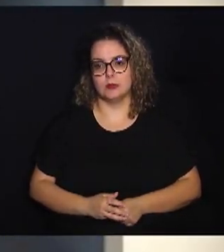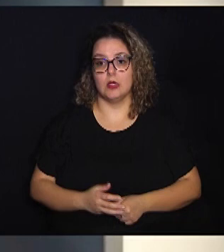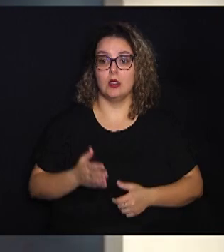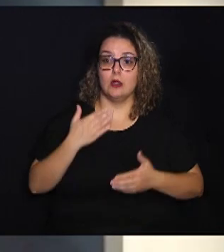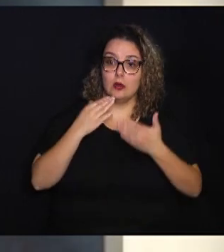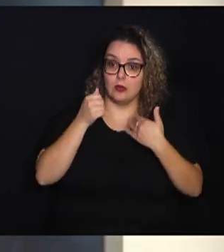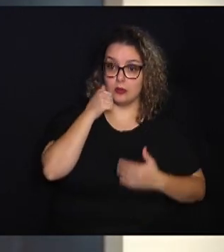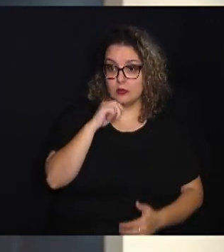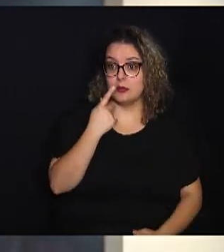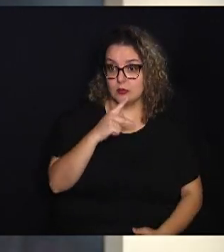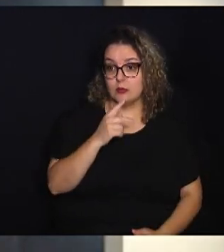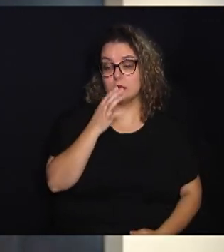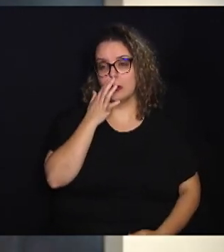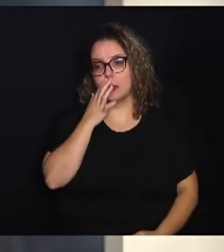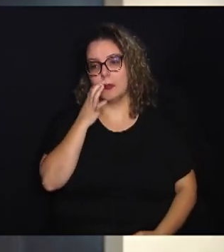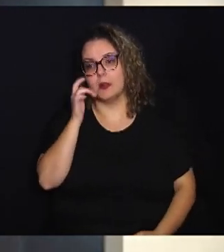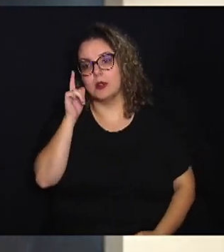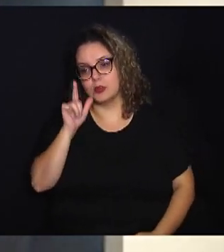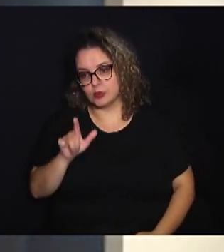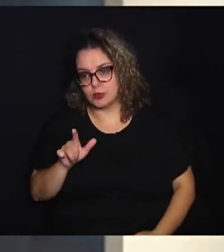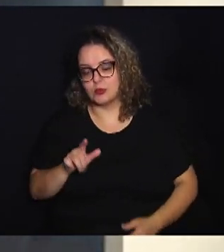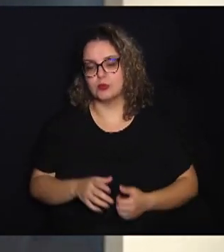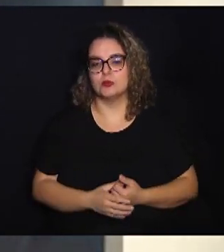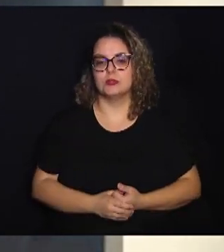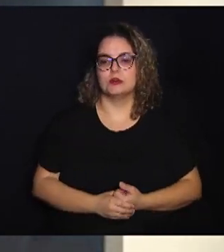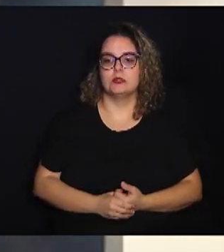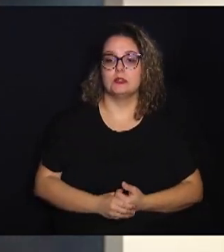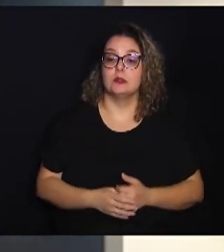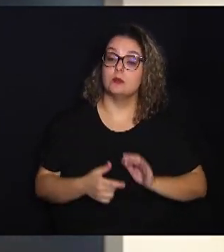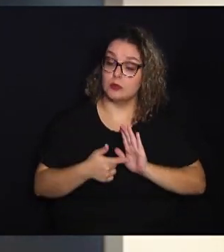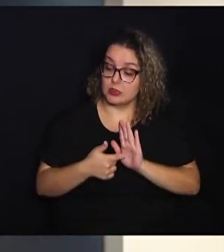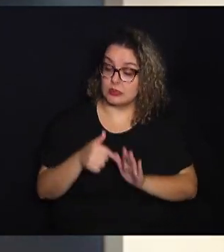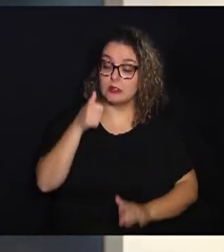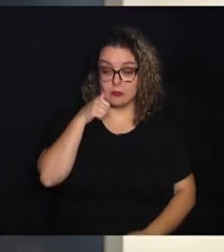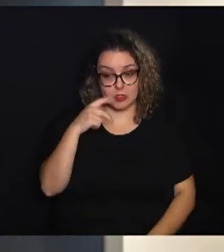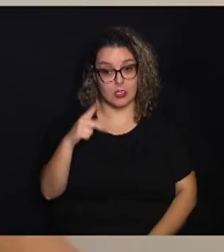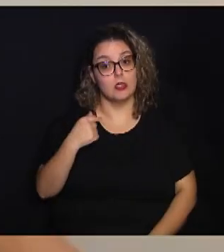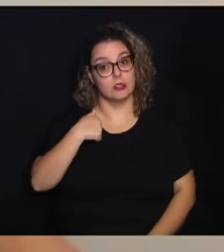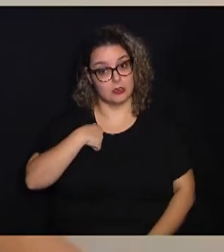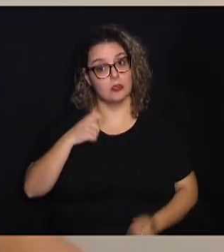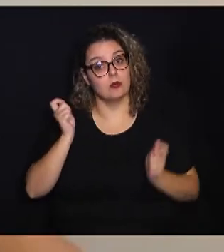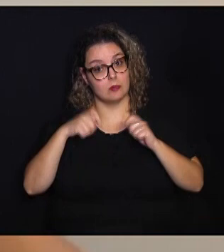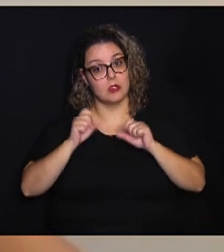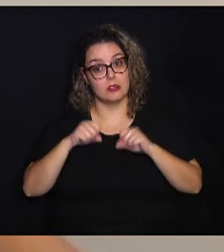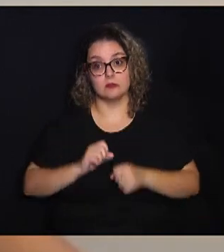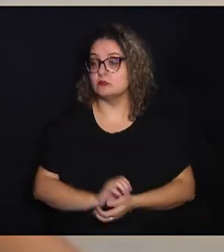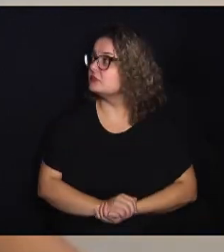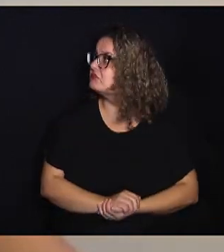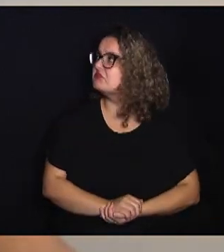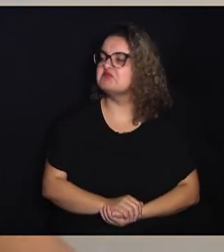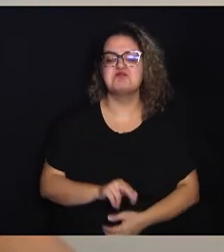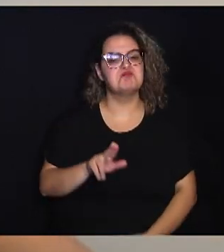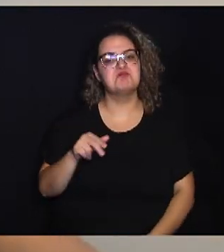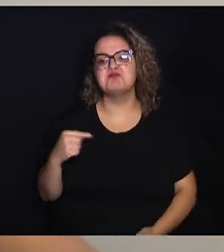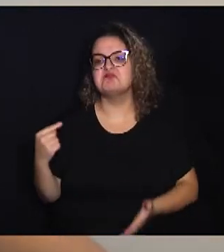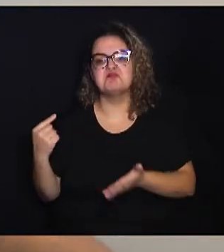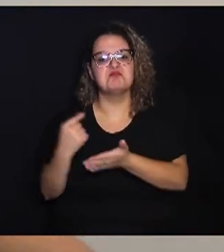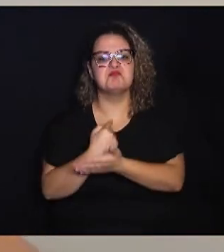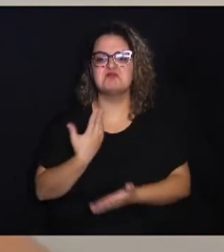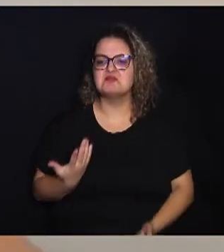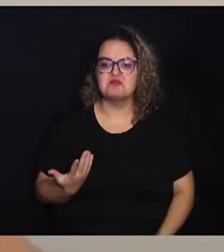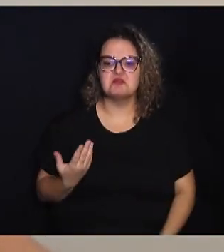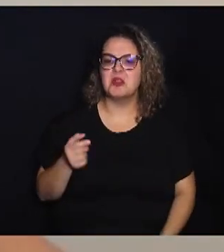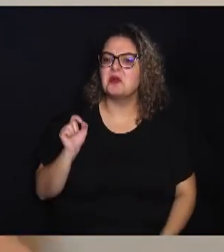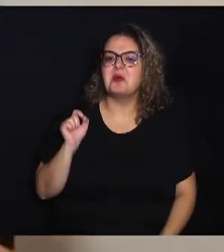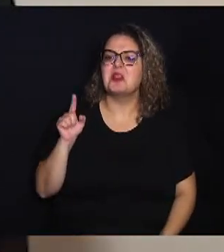ela e consegui mostrar para ela que eu era capaz, sim. Ninguém nunca me perguntou que eu tinha mielo meningocele,